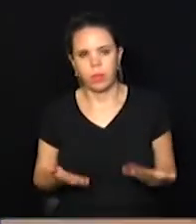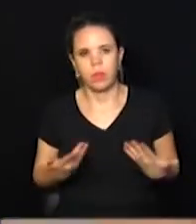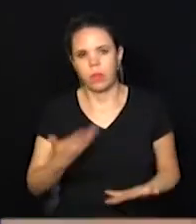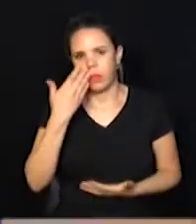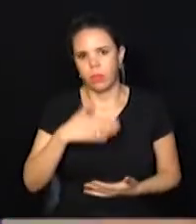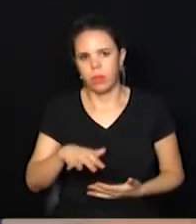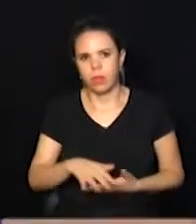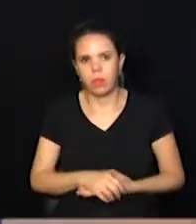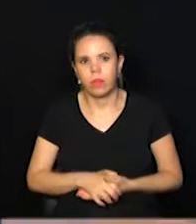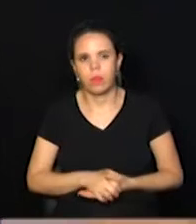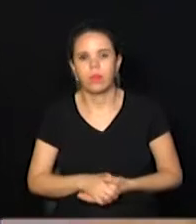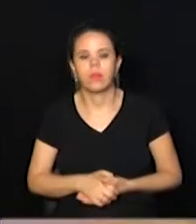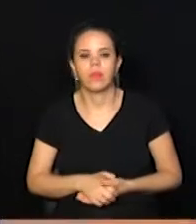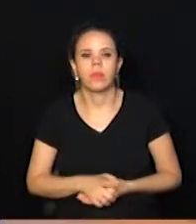que